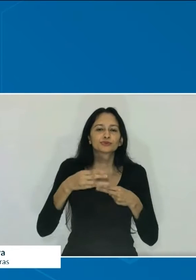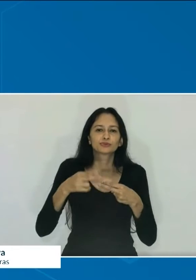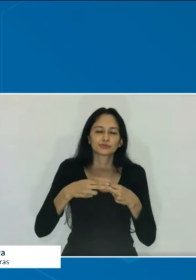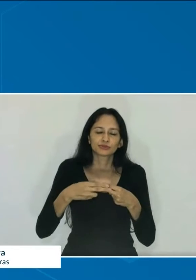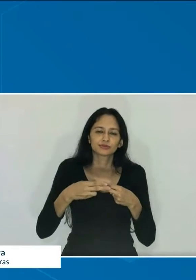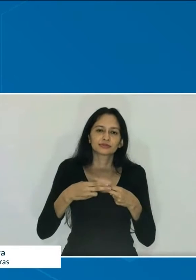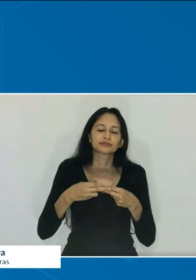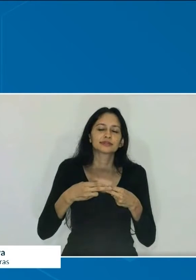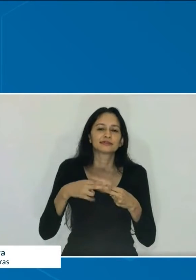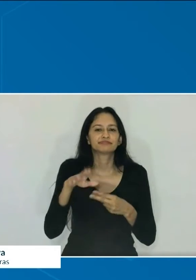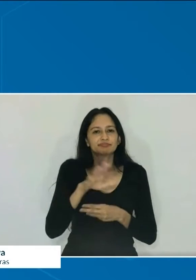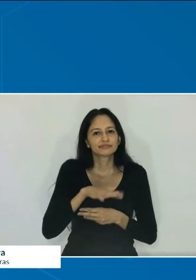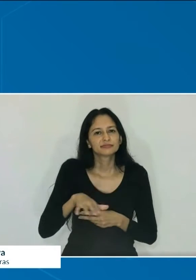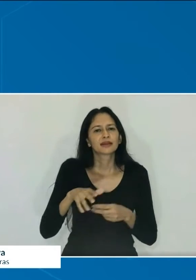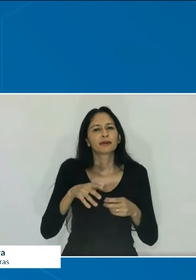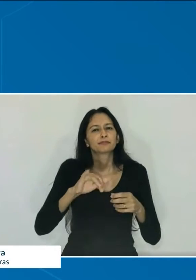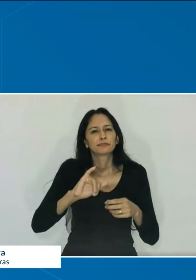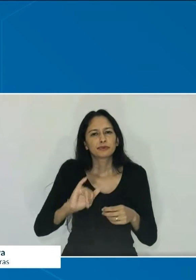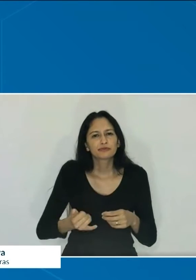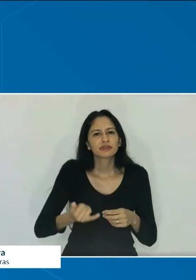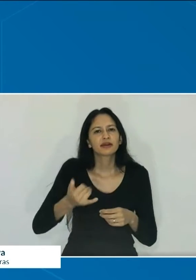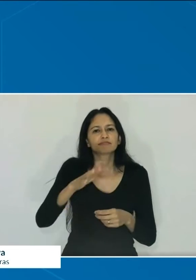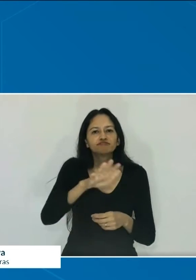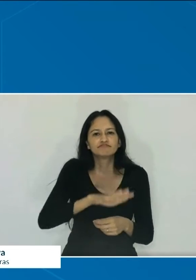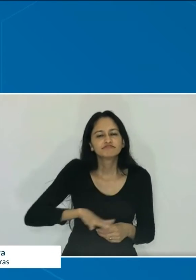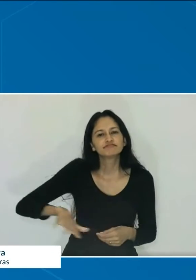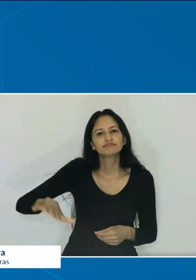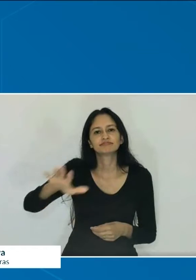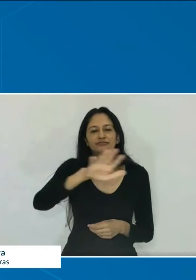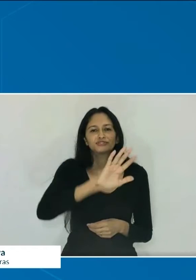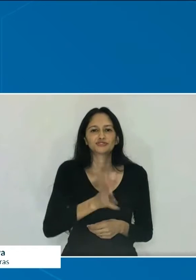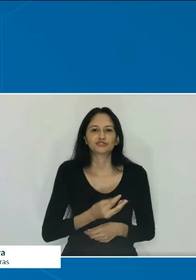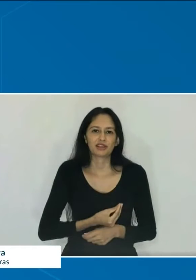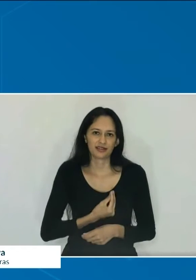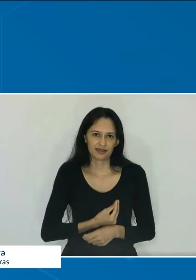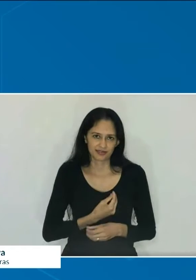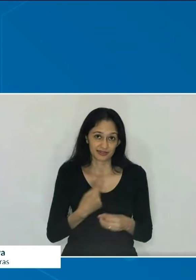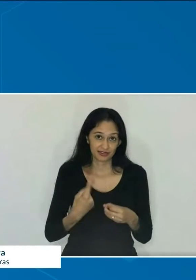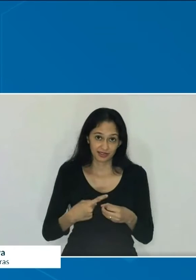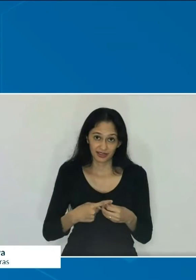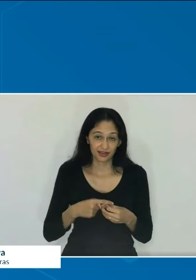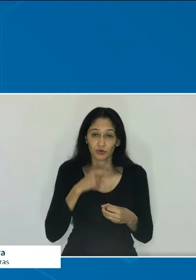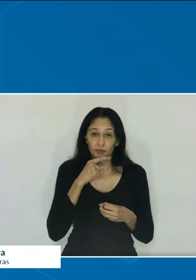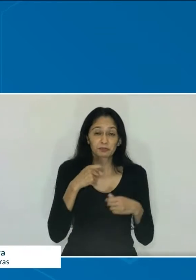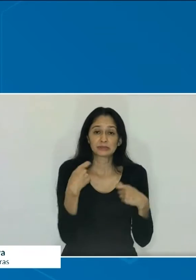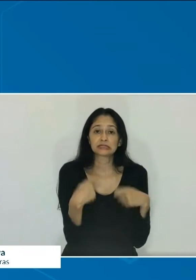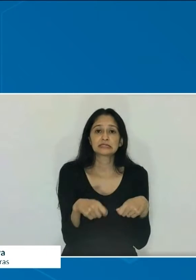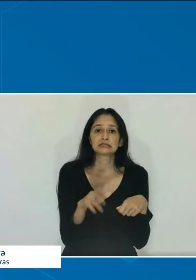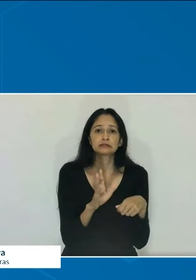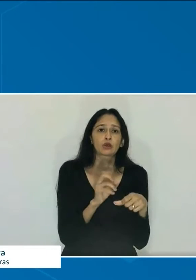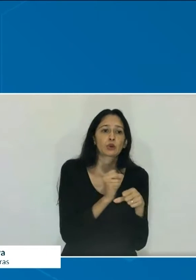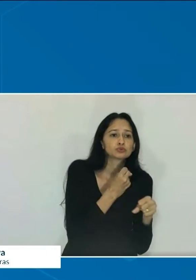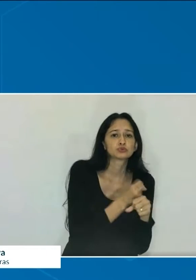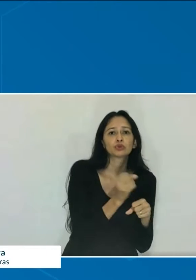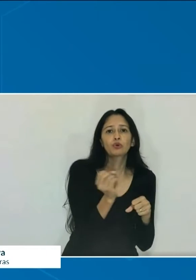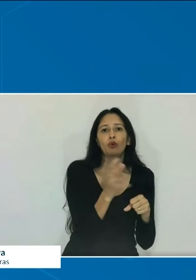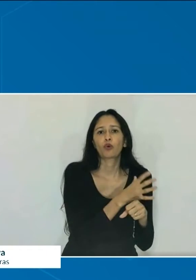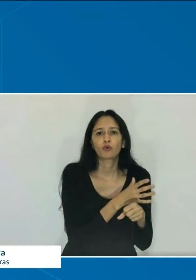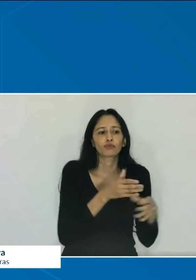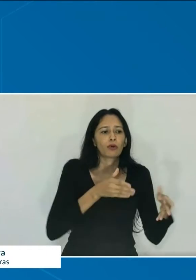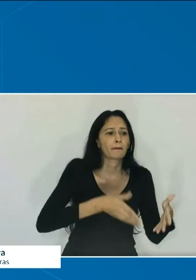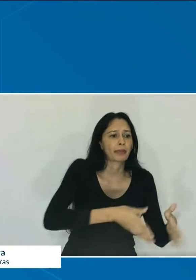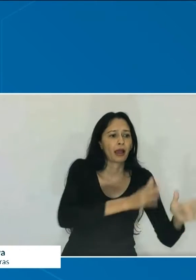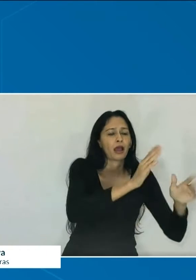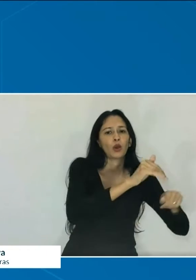mais, explorar um pouco mais a infraestrutura, né? E não ter que expandi-la. Então, por exemplo, através